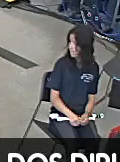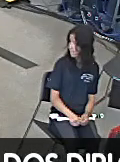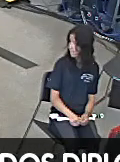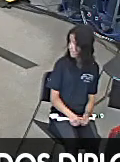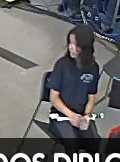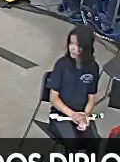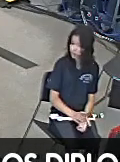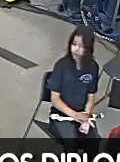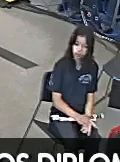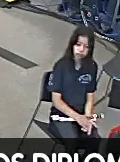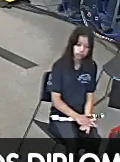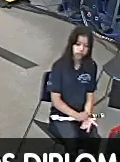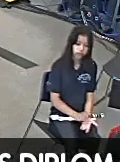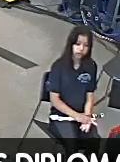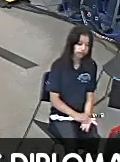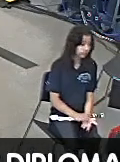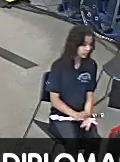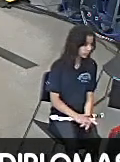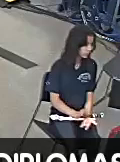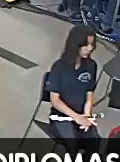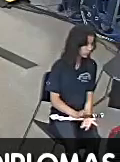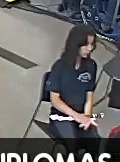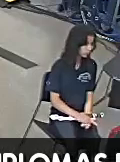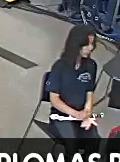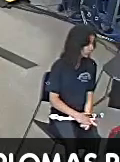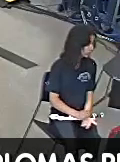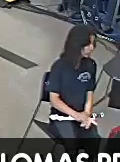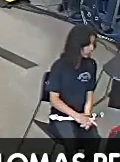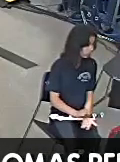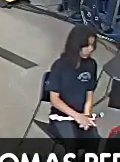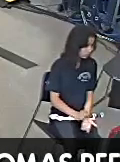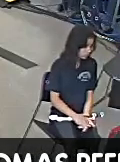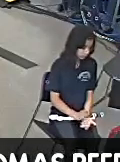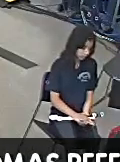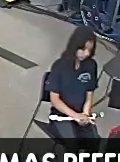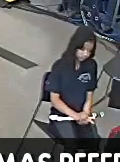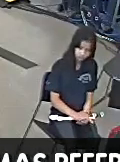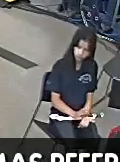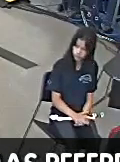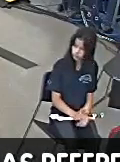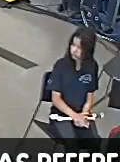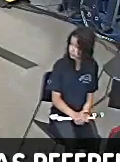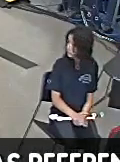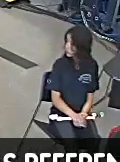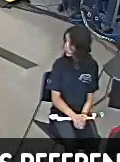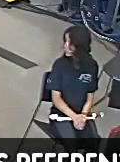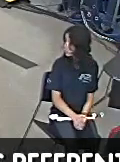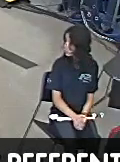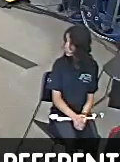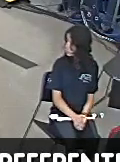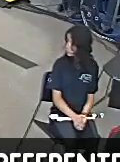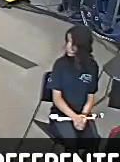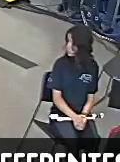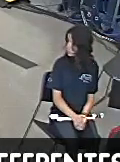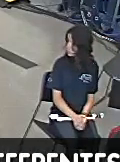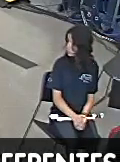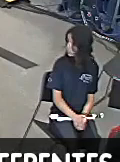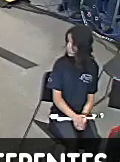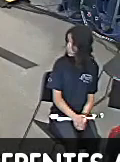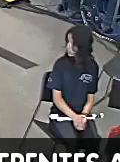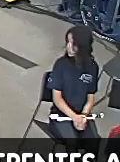Obrigado. Obrigado, Frei Elton. Mais alguém, gente, aqui? Se eu quer